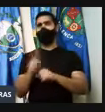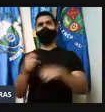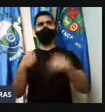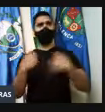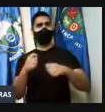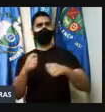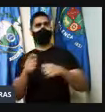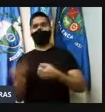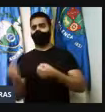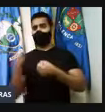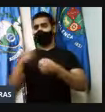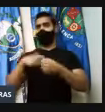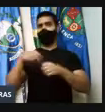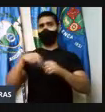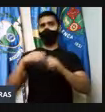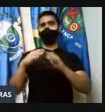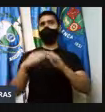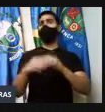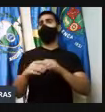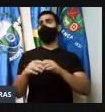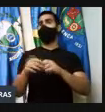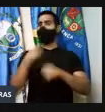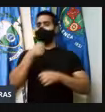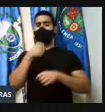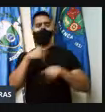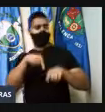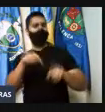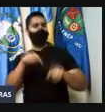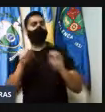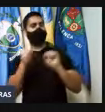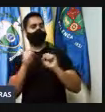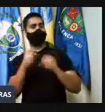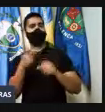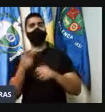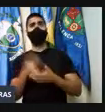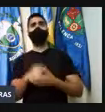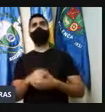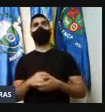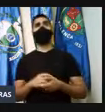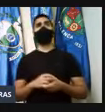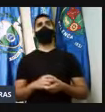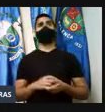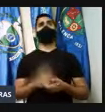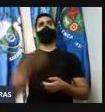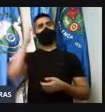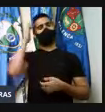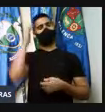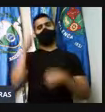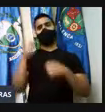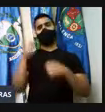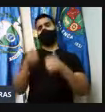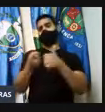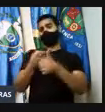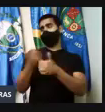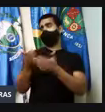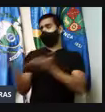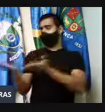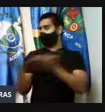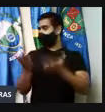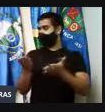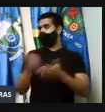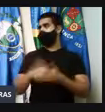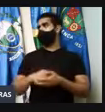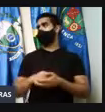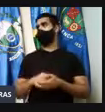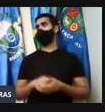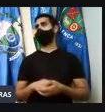precisasse voltar naquele microfone ali, então eu acho que primeiro o convite, se não vier, e a gente faz valer